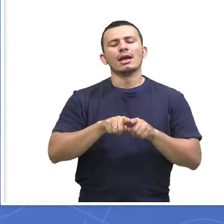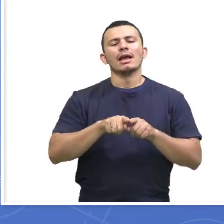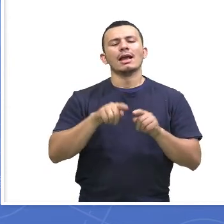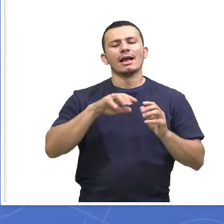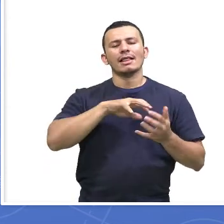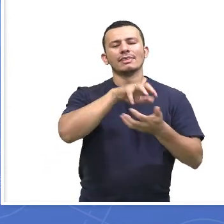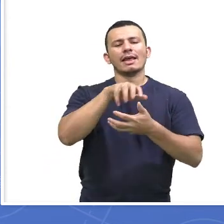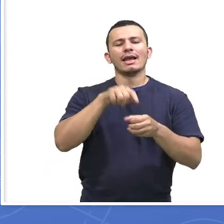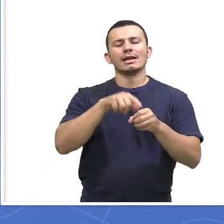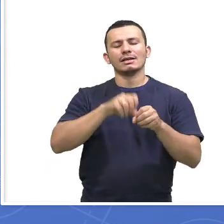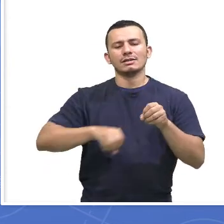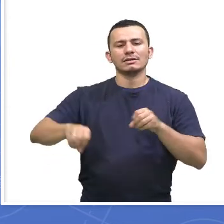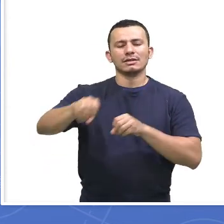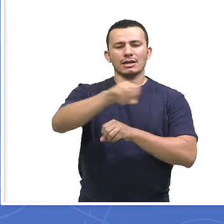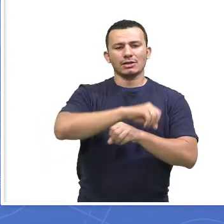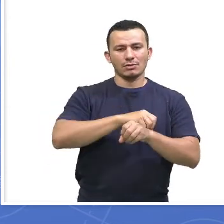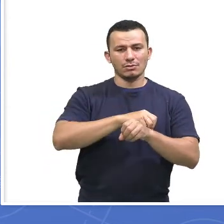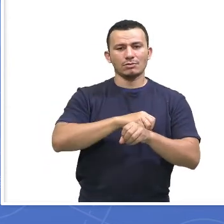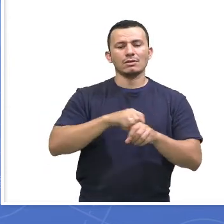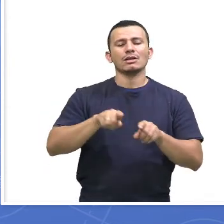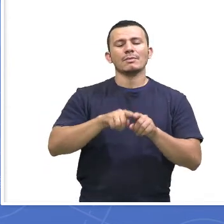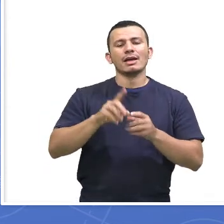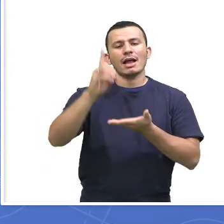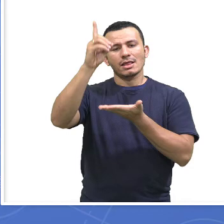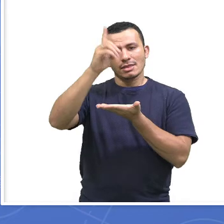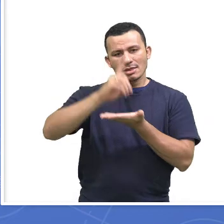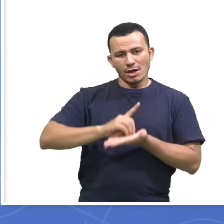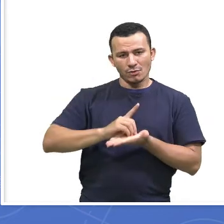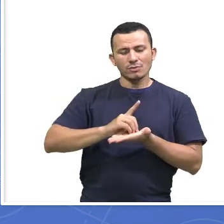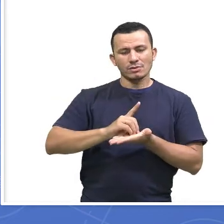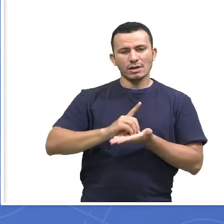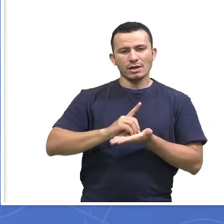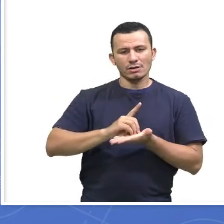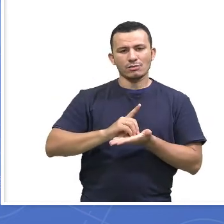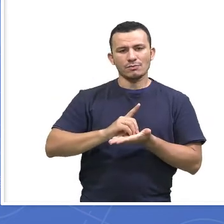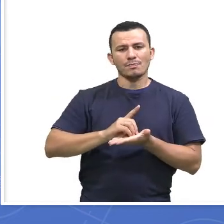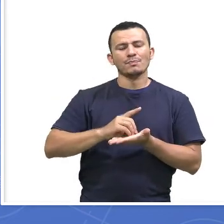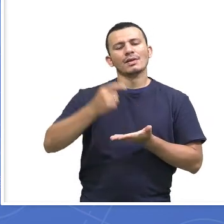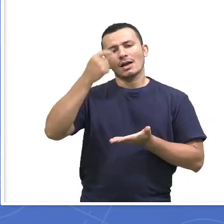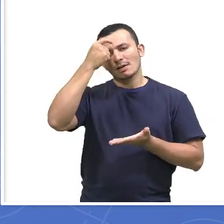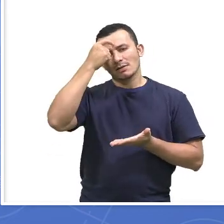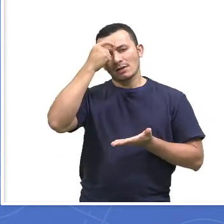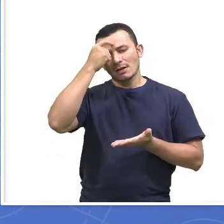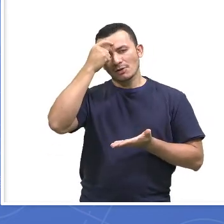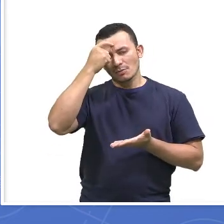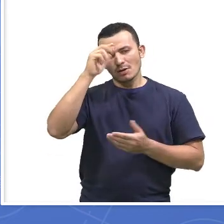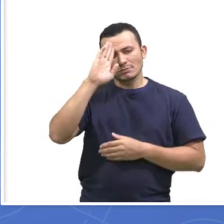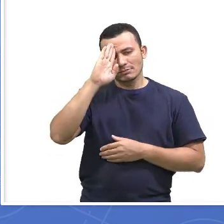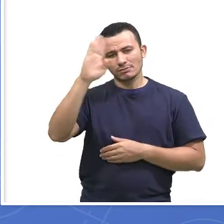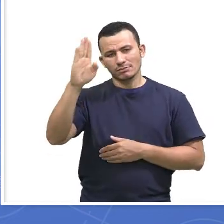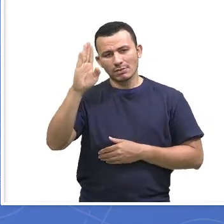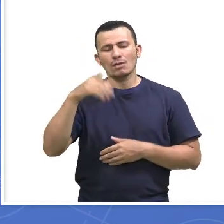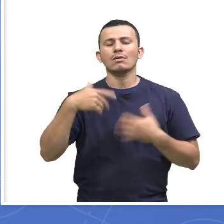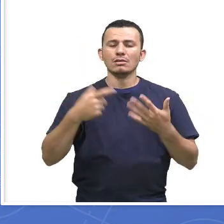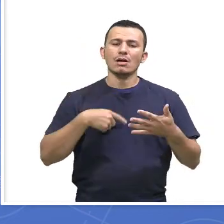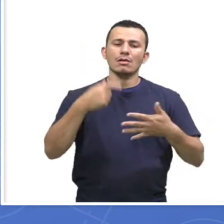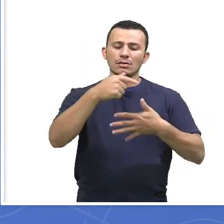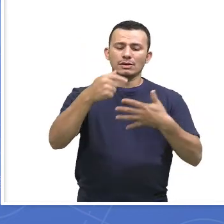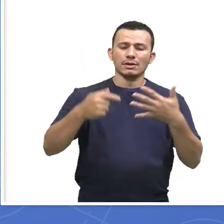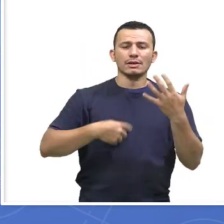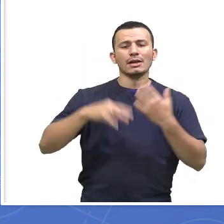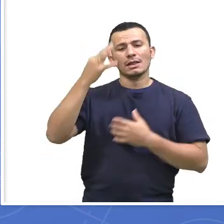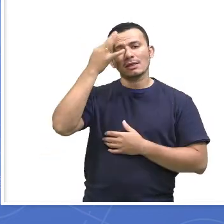é a etnia no centro. E o racionalismo é a razão no centro. Então, a teoria de